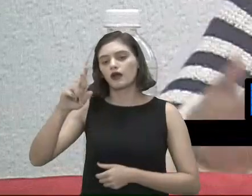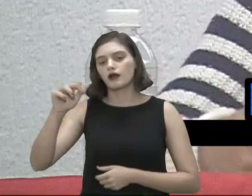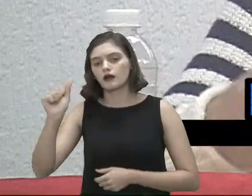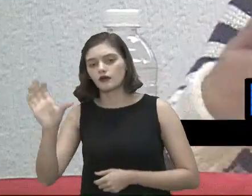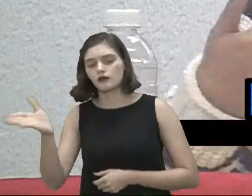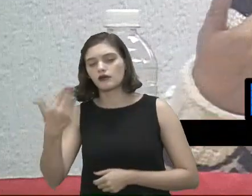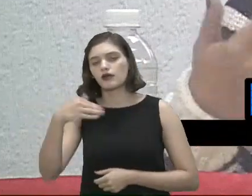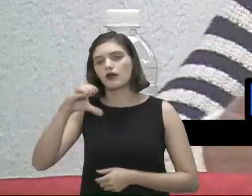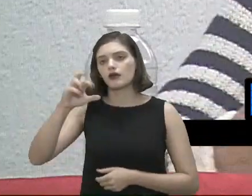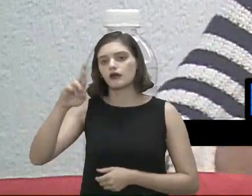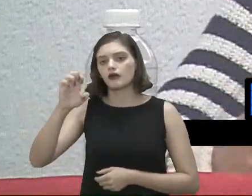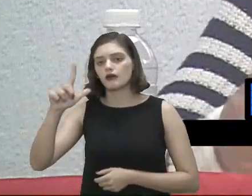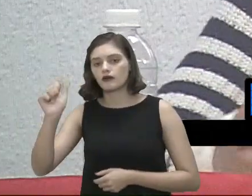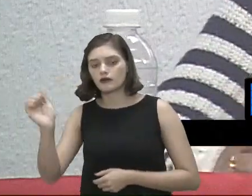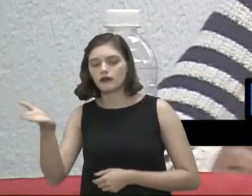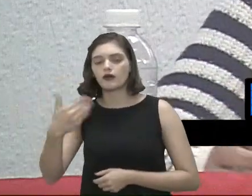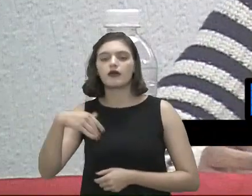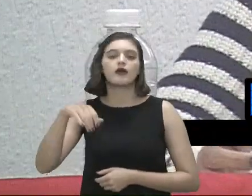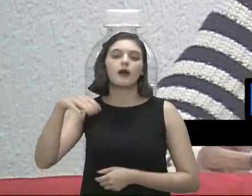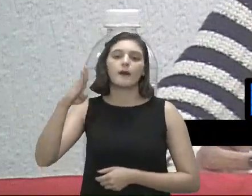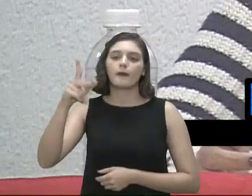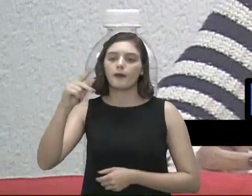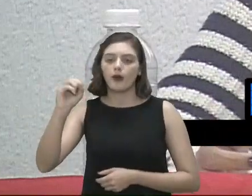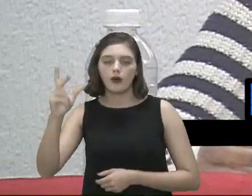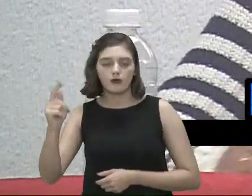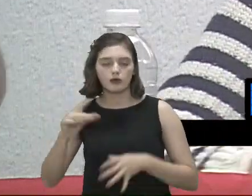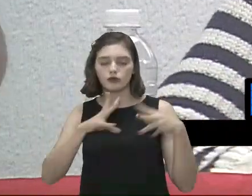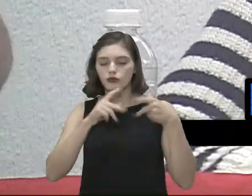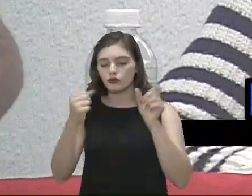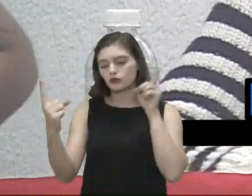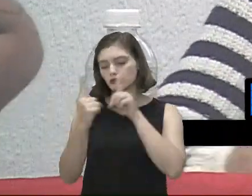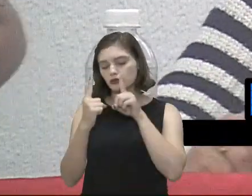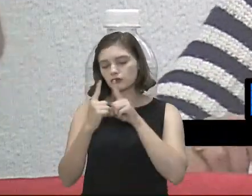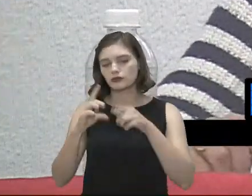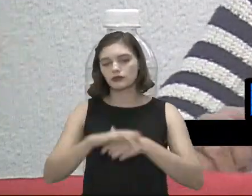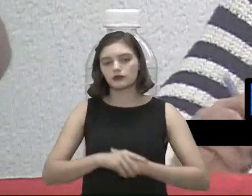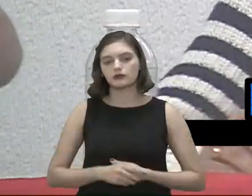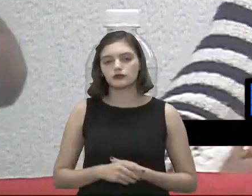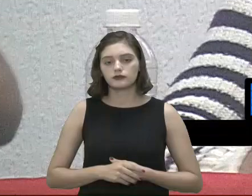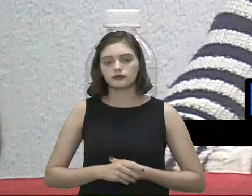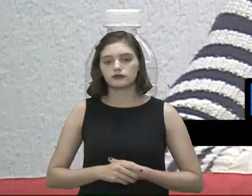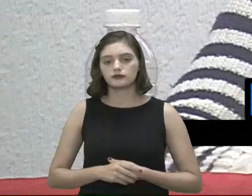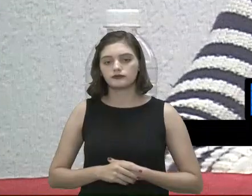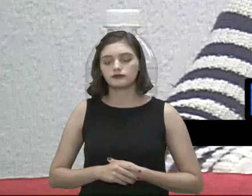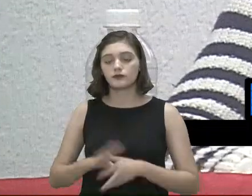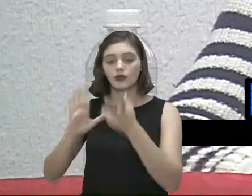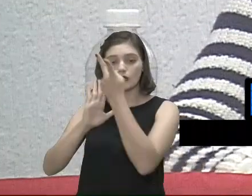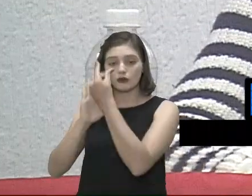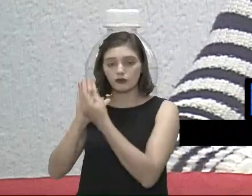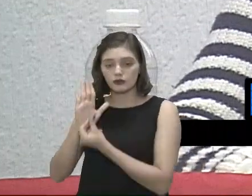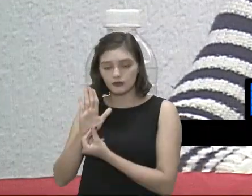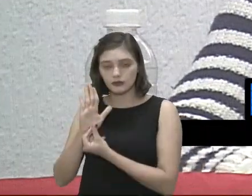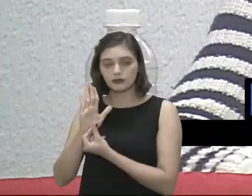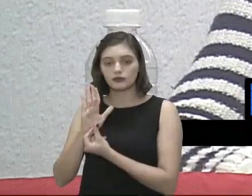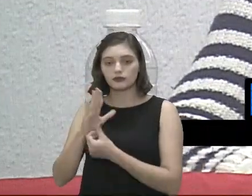CRES, Centro Pop, Abrigo, todos os atendimentos. Com relação ao orçamento,